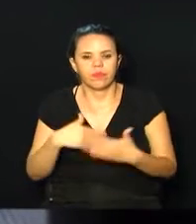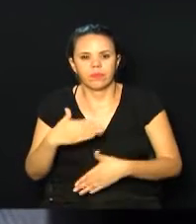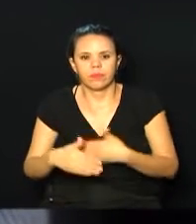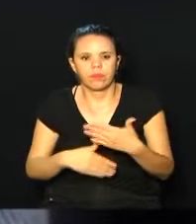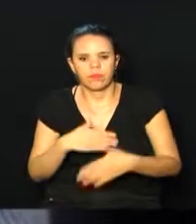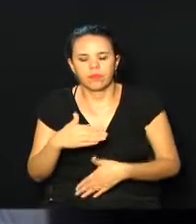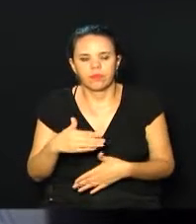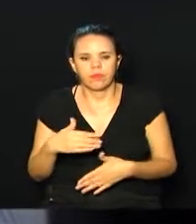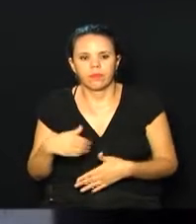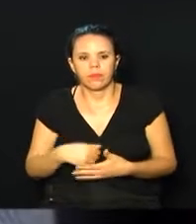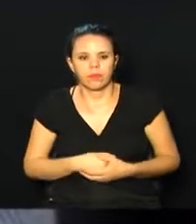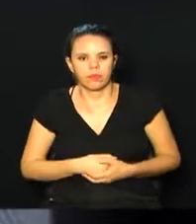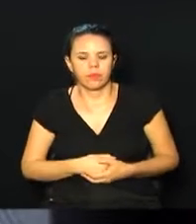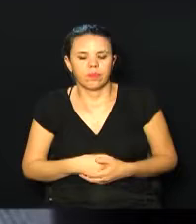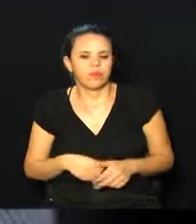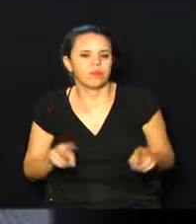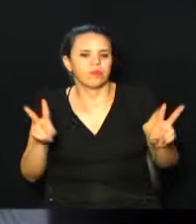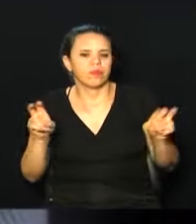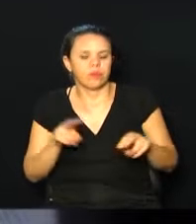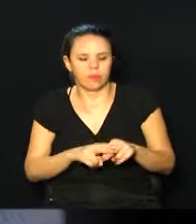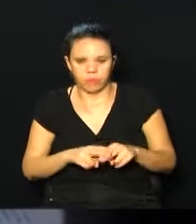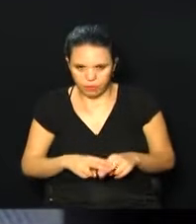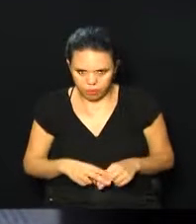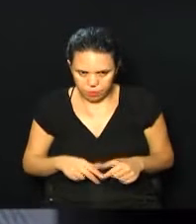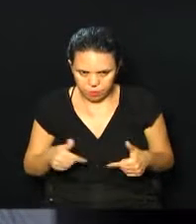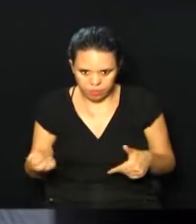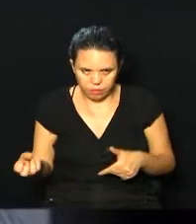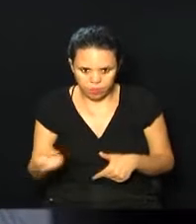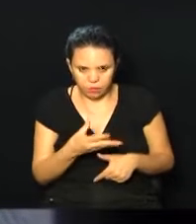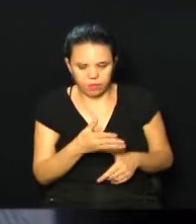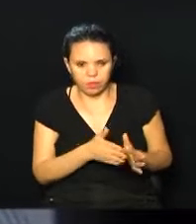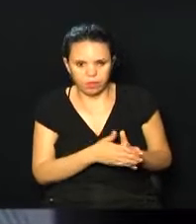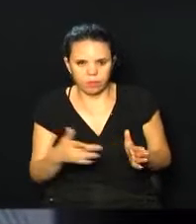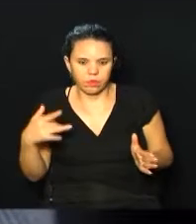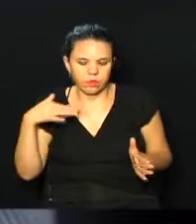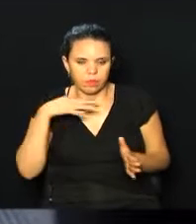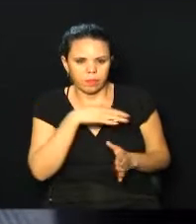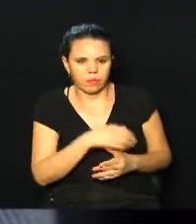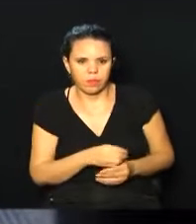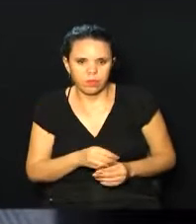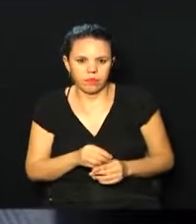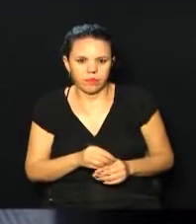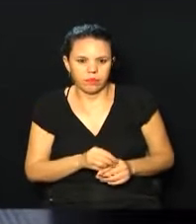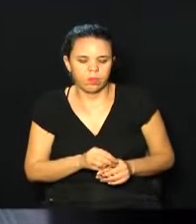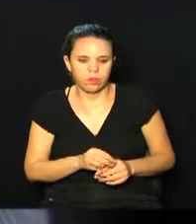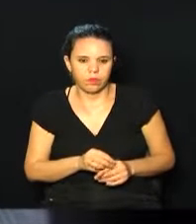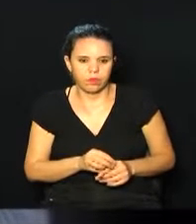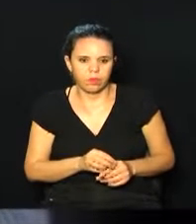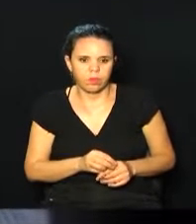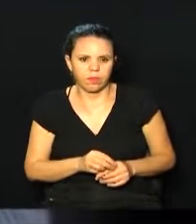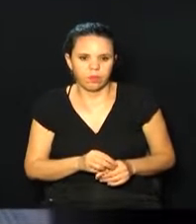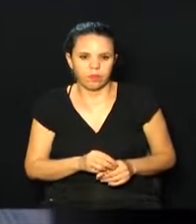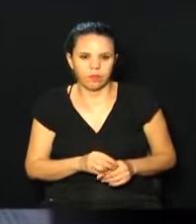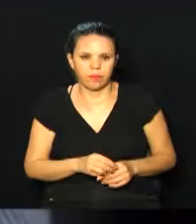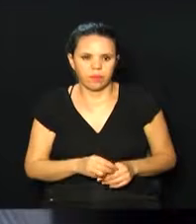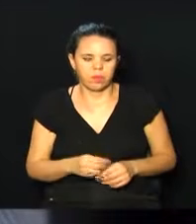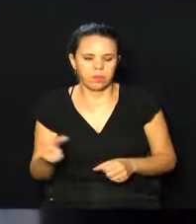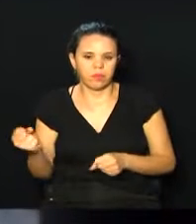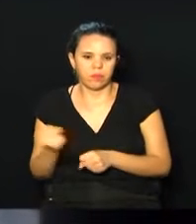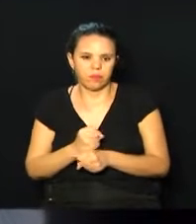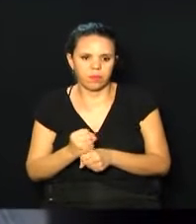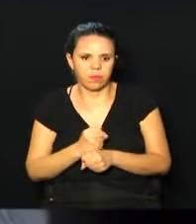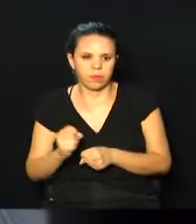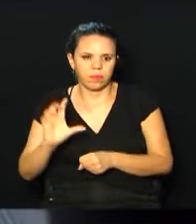em decorrência dessa questão que iria entrar uma nova estação de verão, e nas estações de verão dos últimos anos, o que